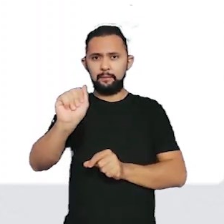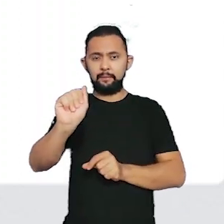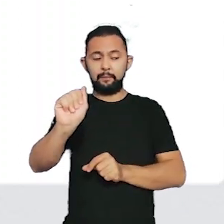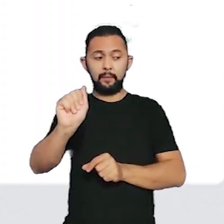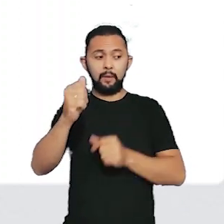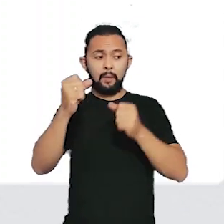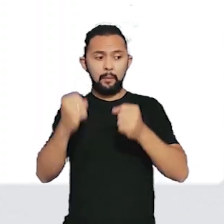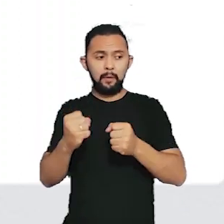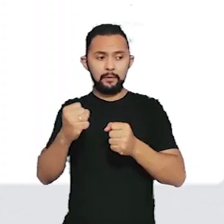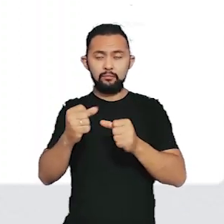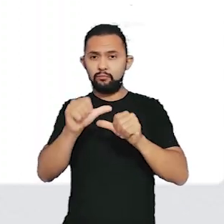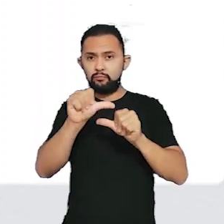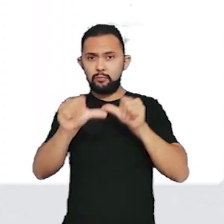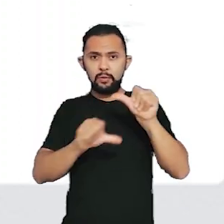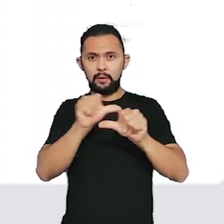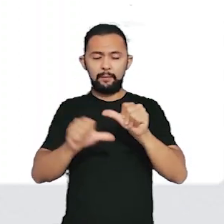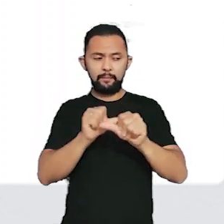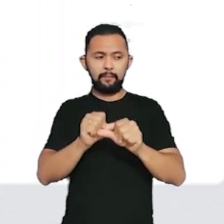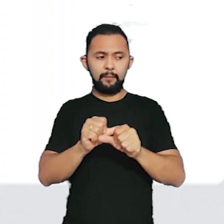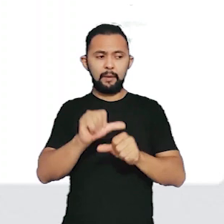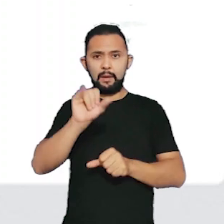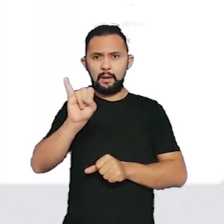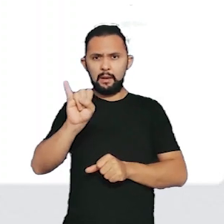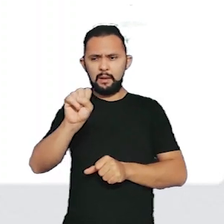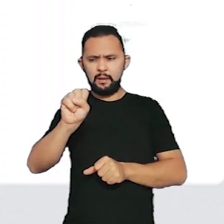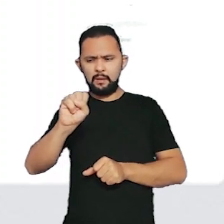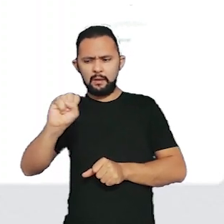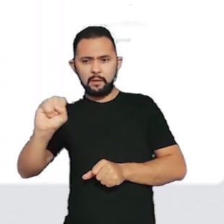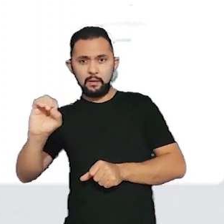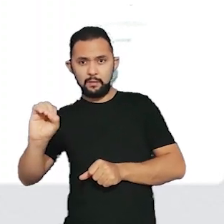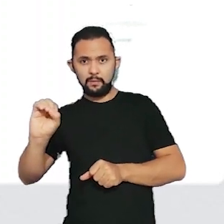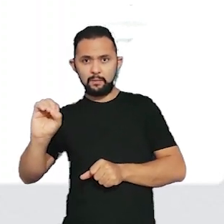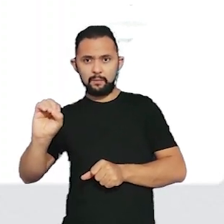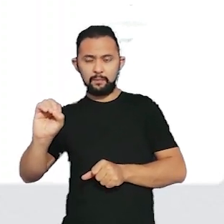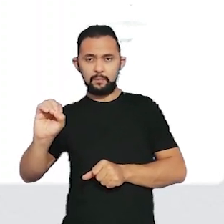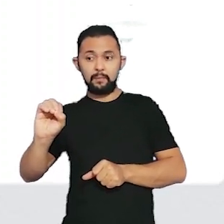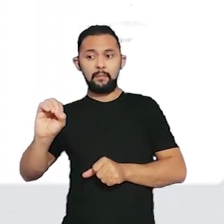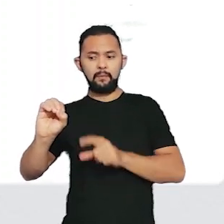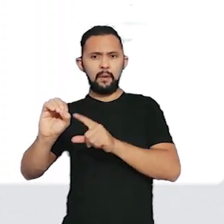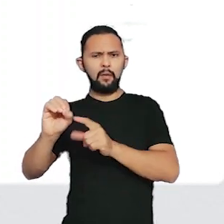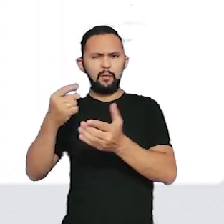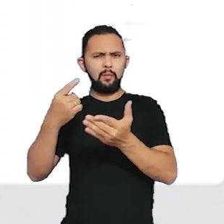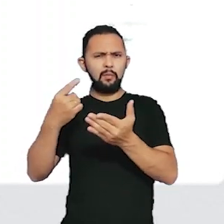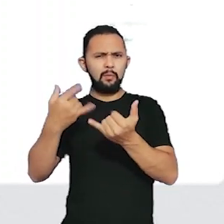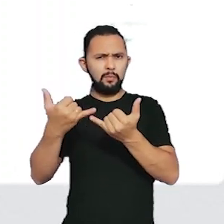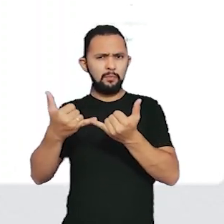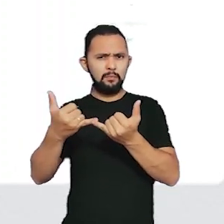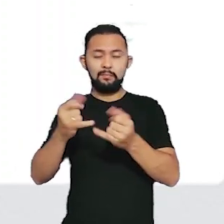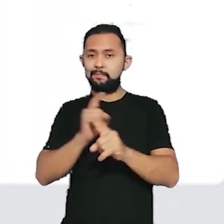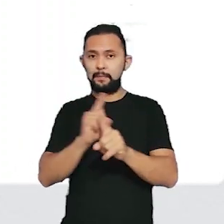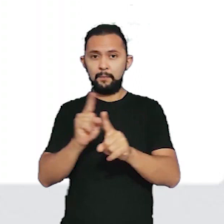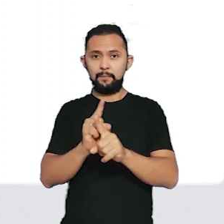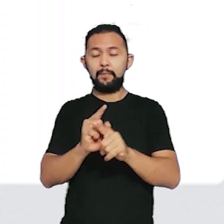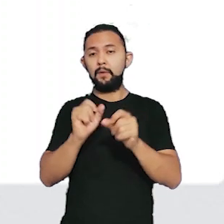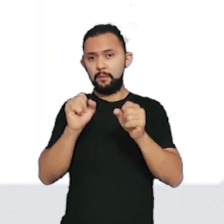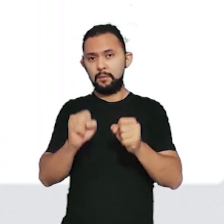menina, isso. Eu posso fazer? Não posso. Eu posso dizer assim, ó, a menina a qual levava castigo. Posso?